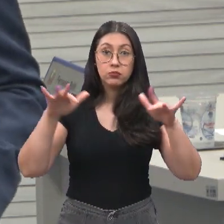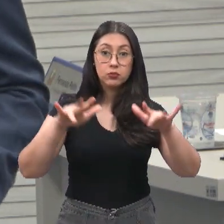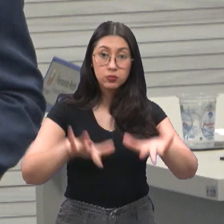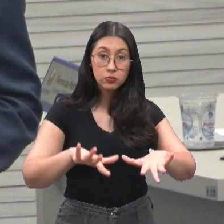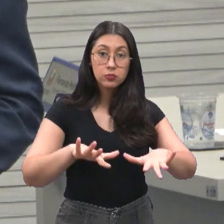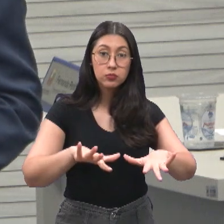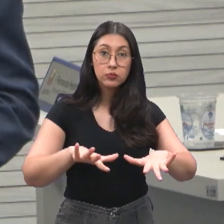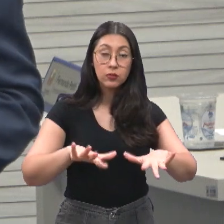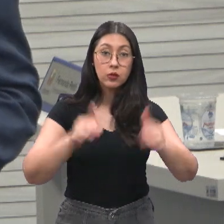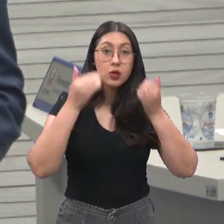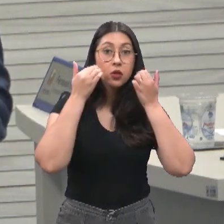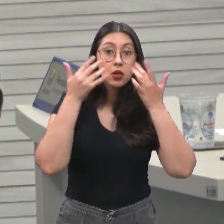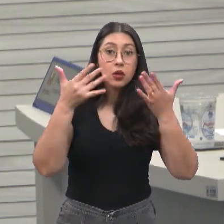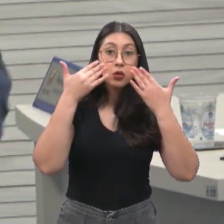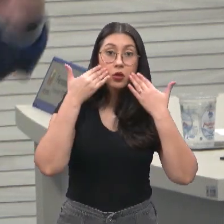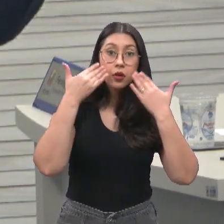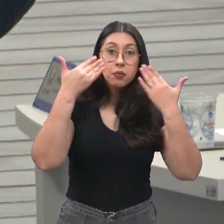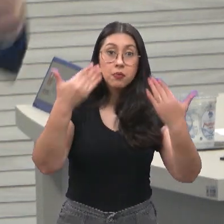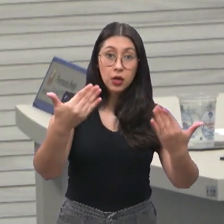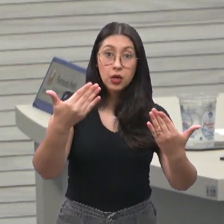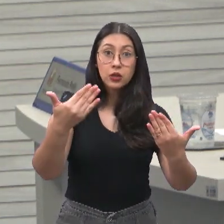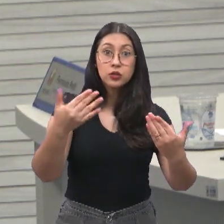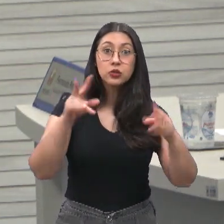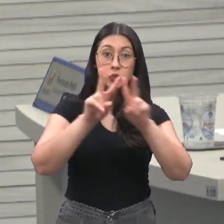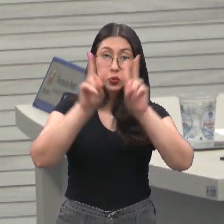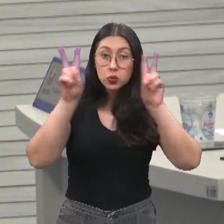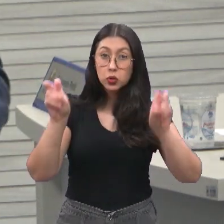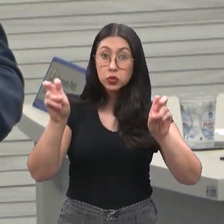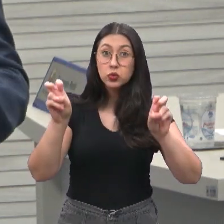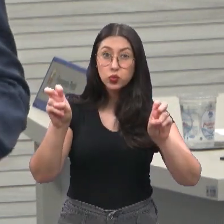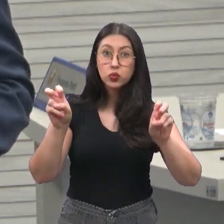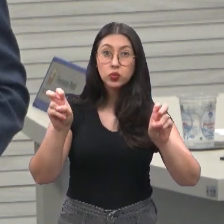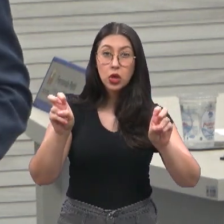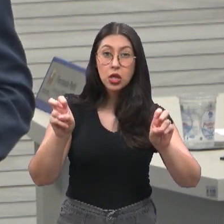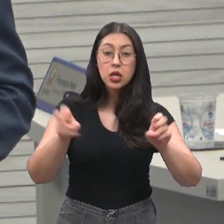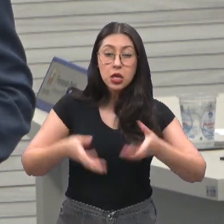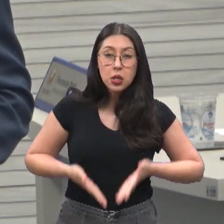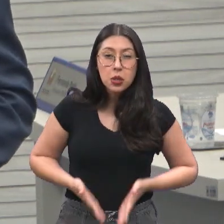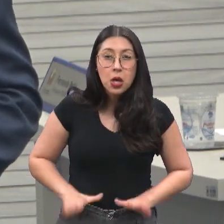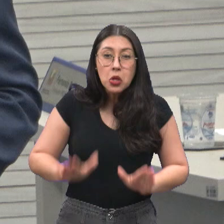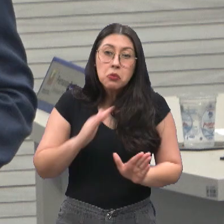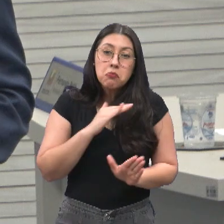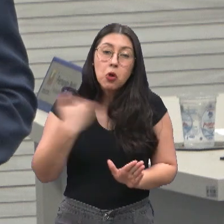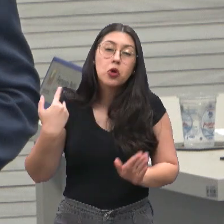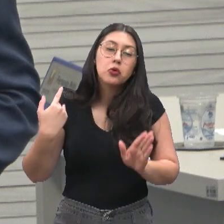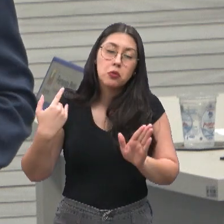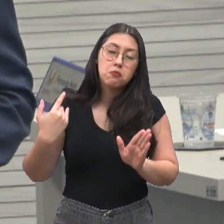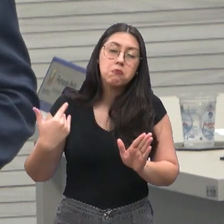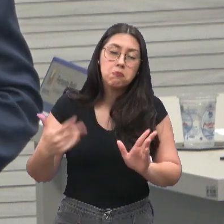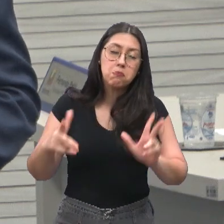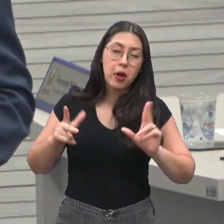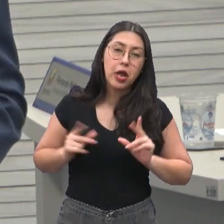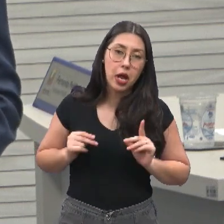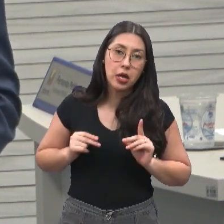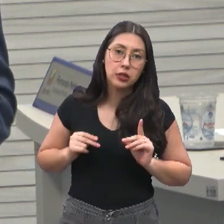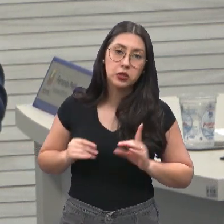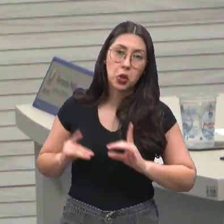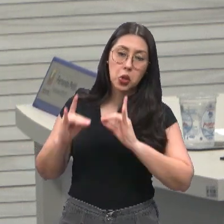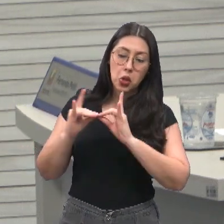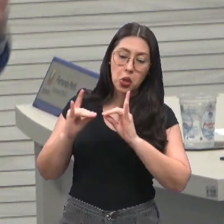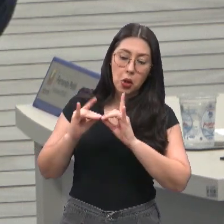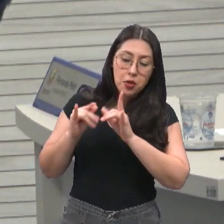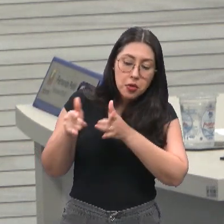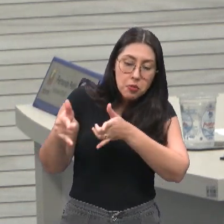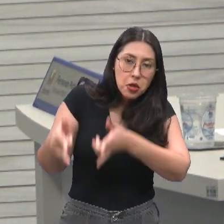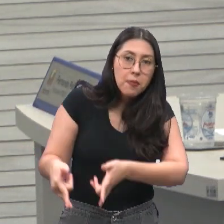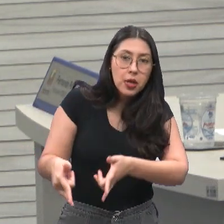audiência pública sobre o sepultamento digno, pessoas que entenderam a importância do projeto ser aprovado na cidade de São José dos Campos.